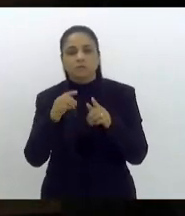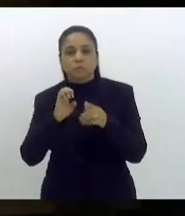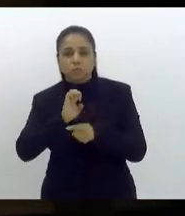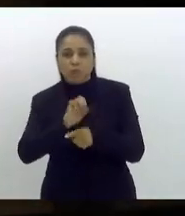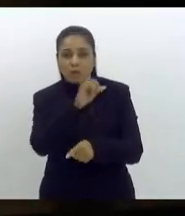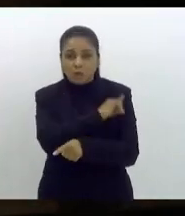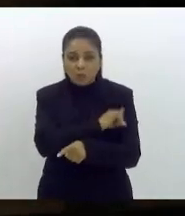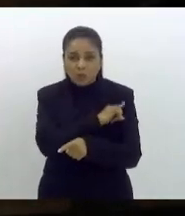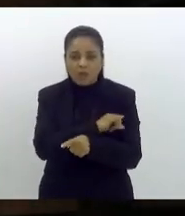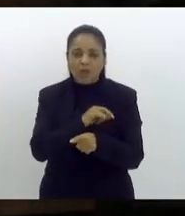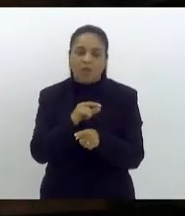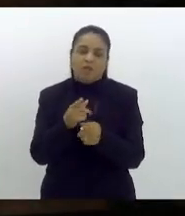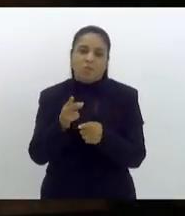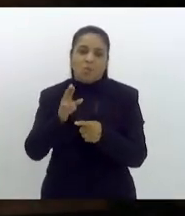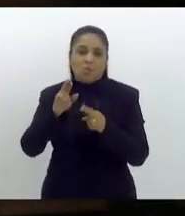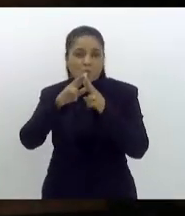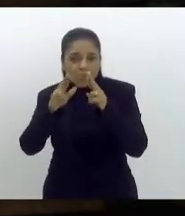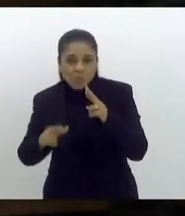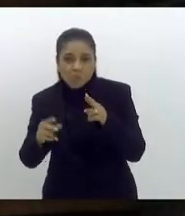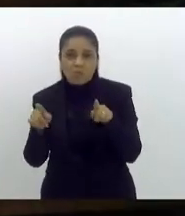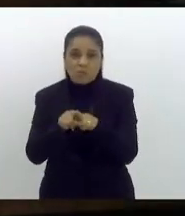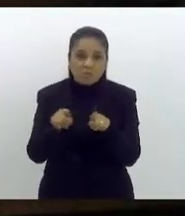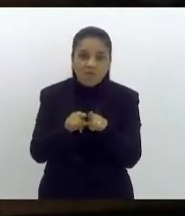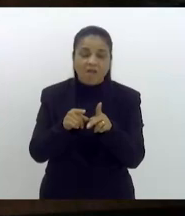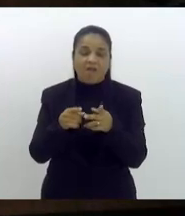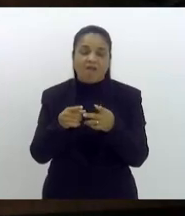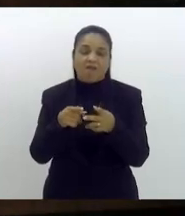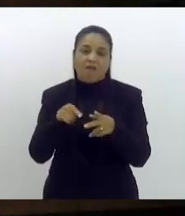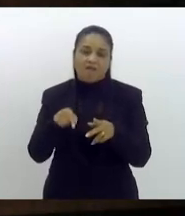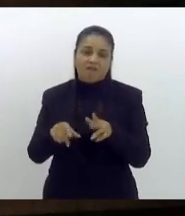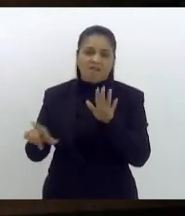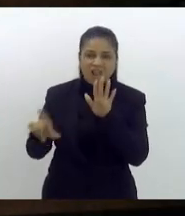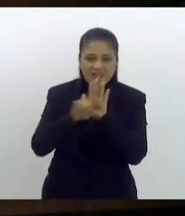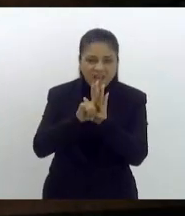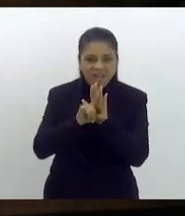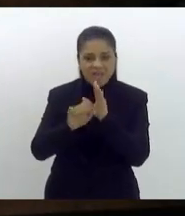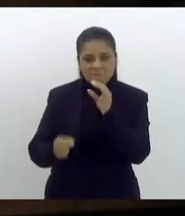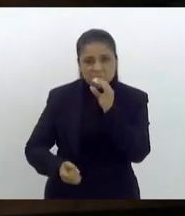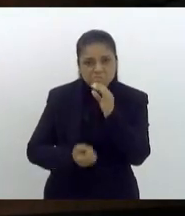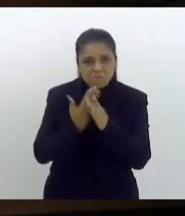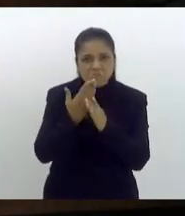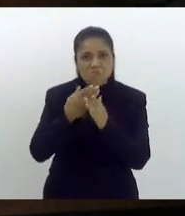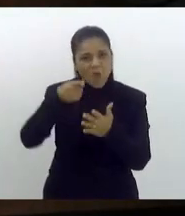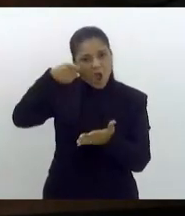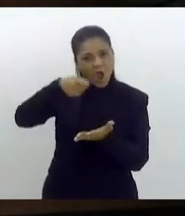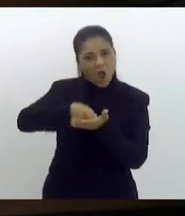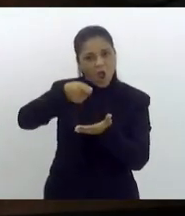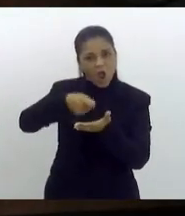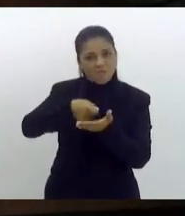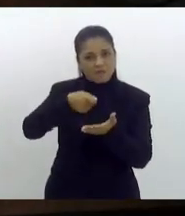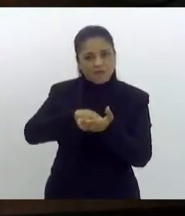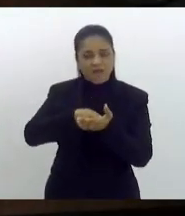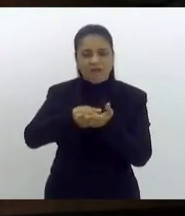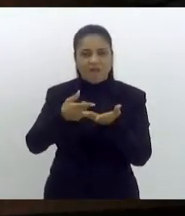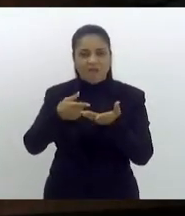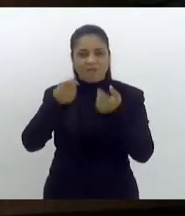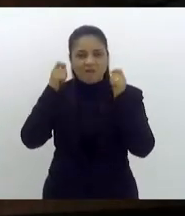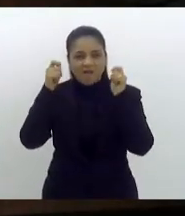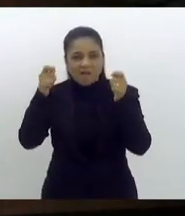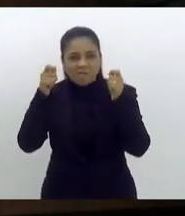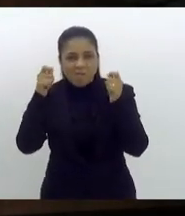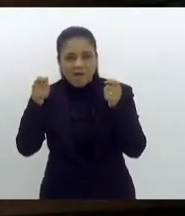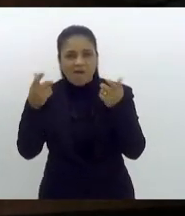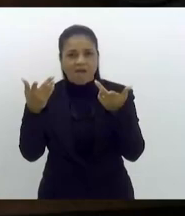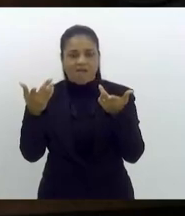o fofura a gente não pode por força de lei Bendi aqui conversando com o deputado pobel a gente aceita uma campanha para melhores